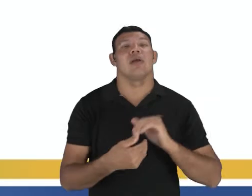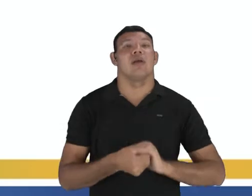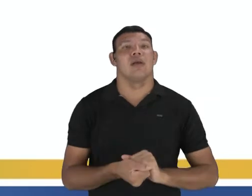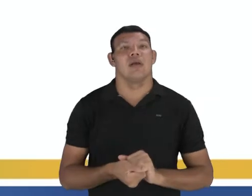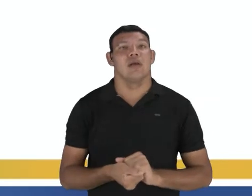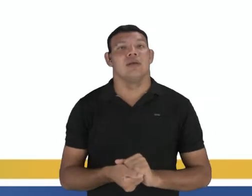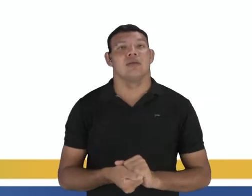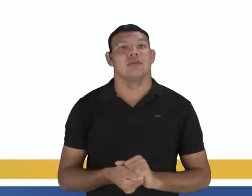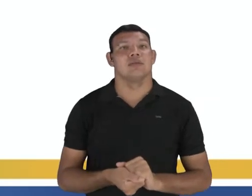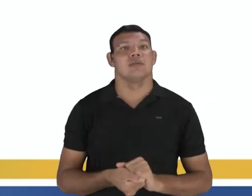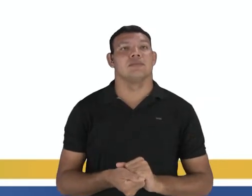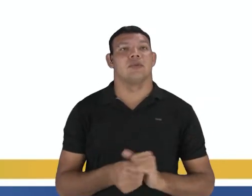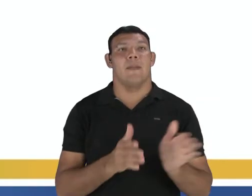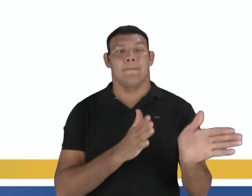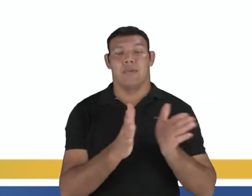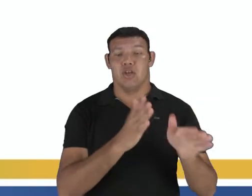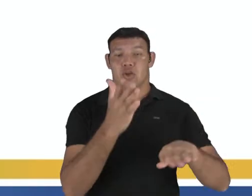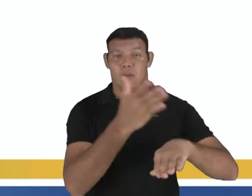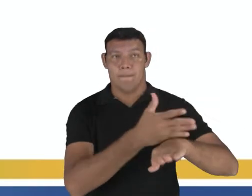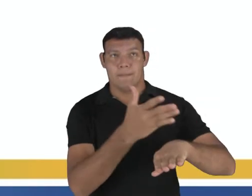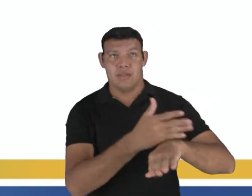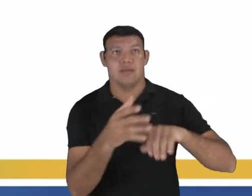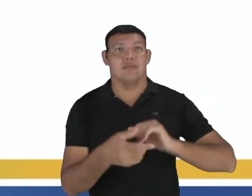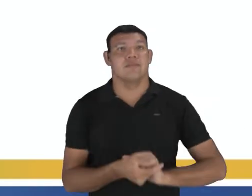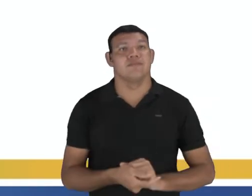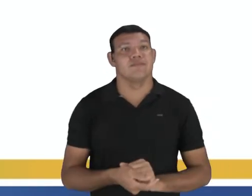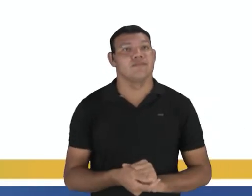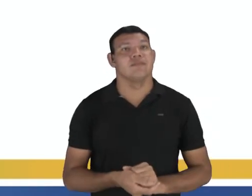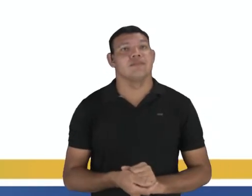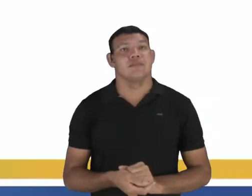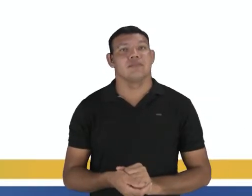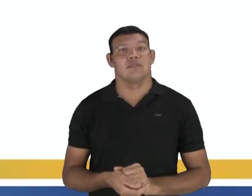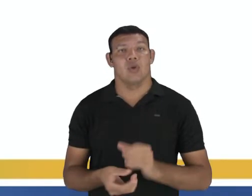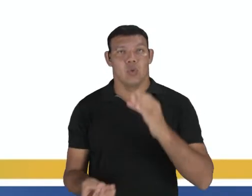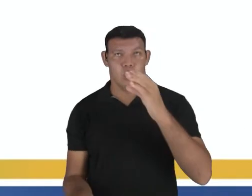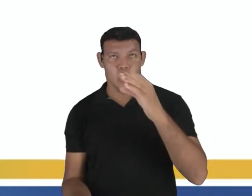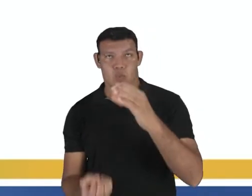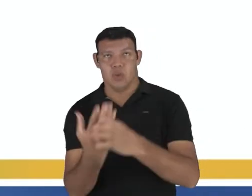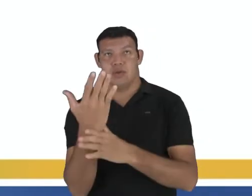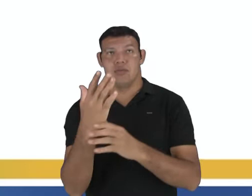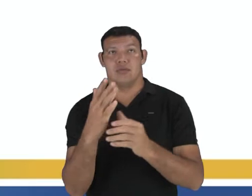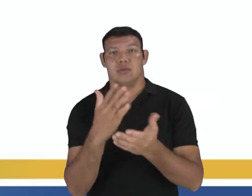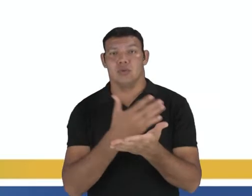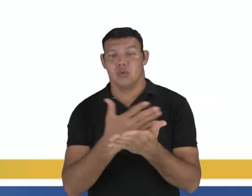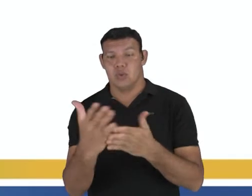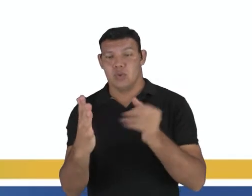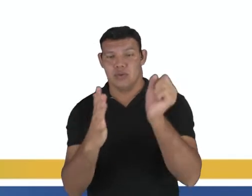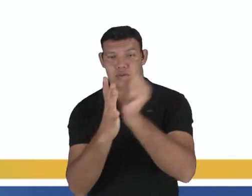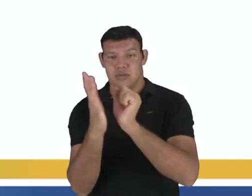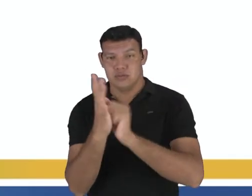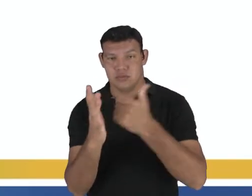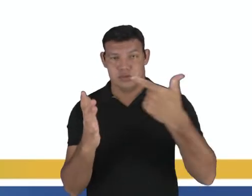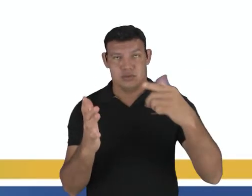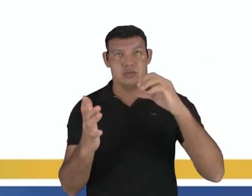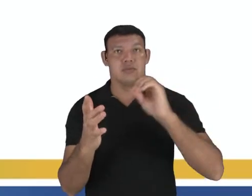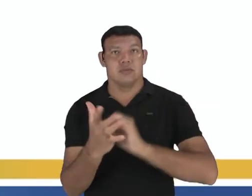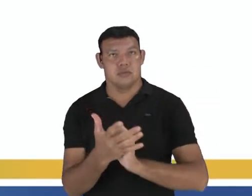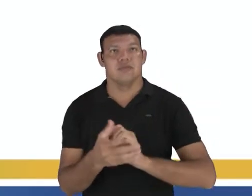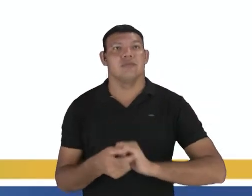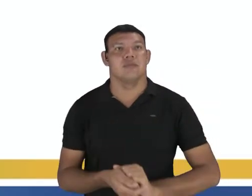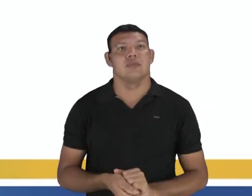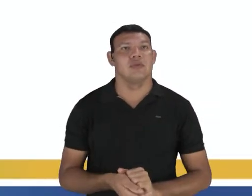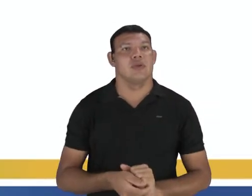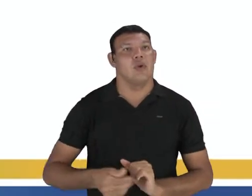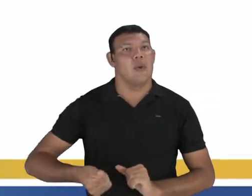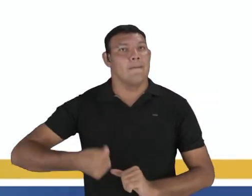da dança referentes ao período moderno. A dança moderna surgiu no início do século XX e